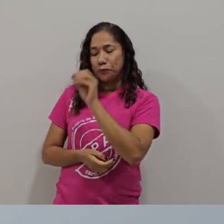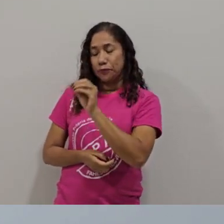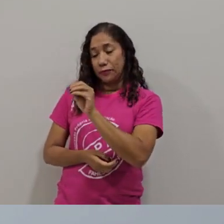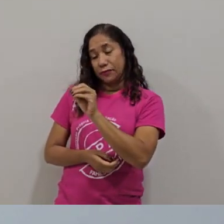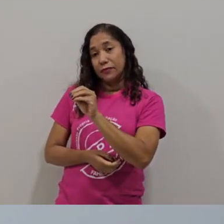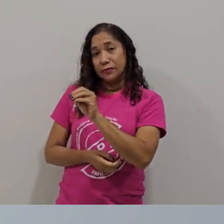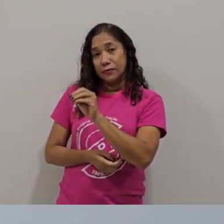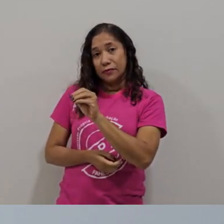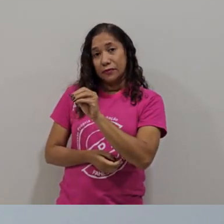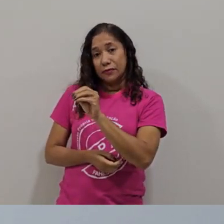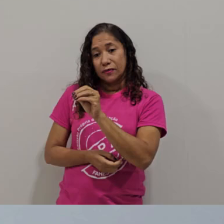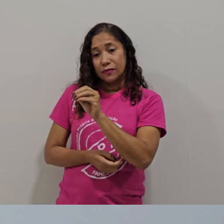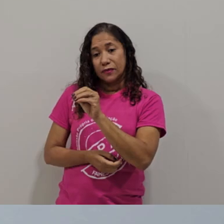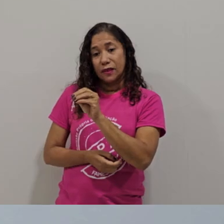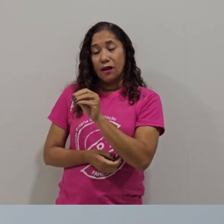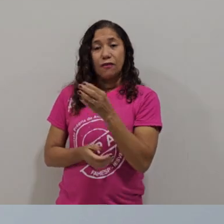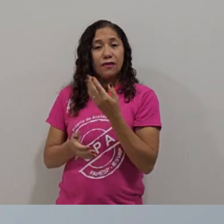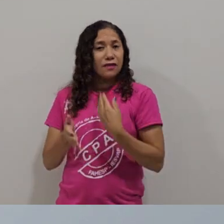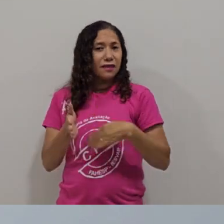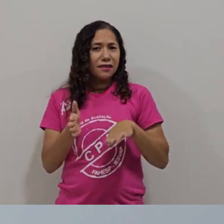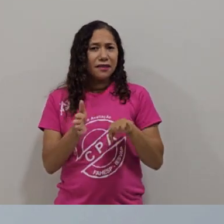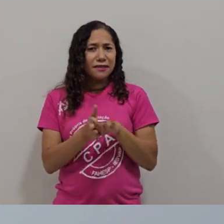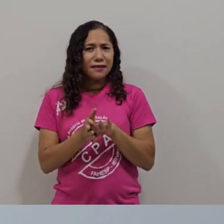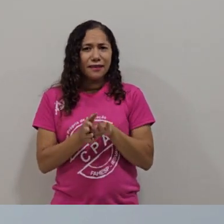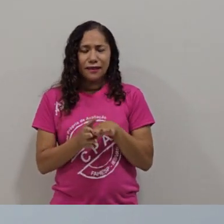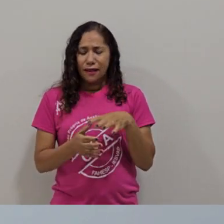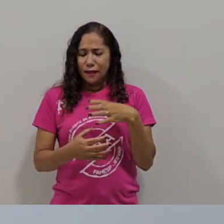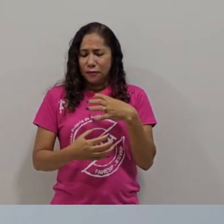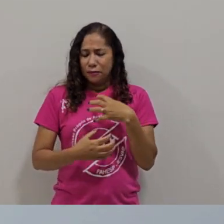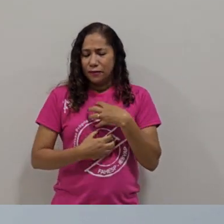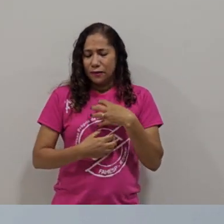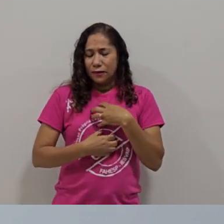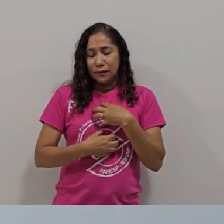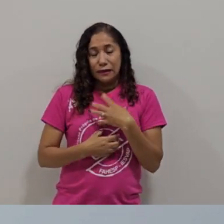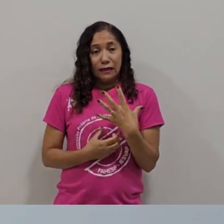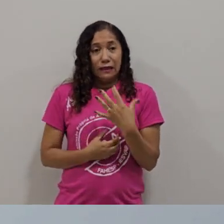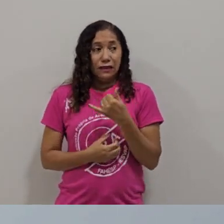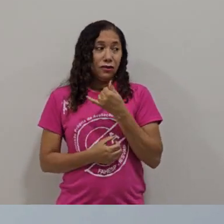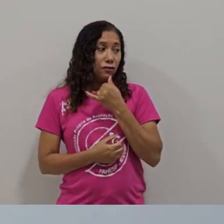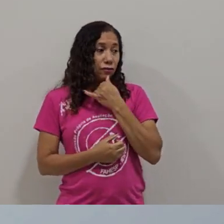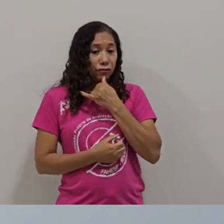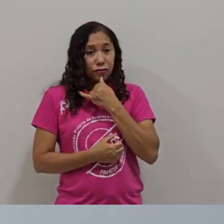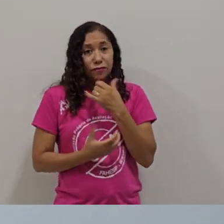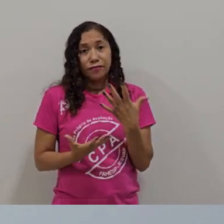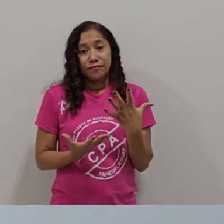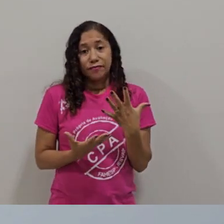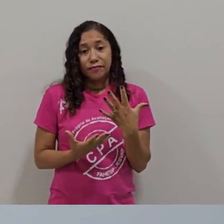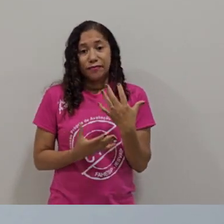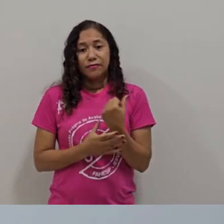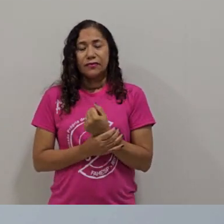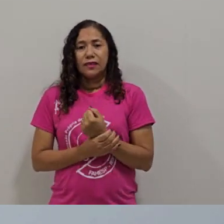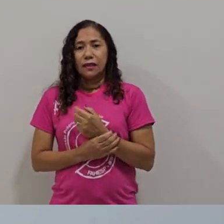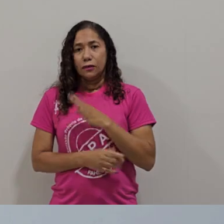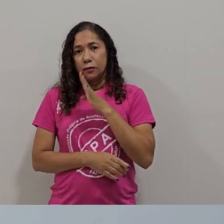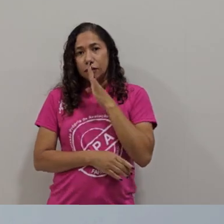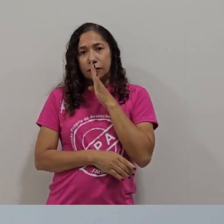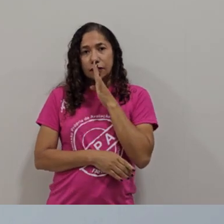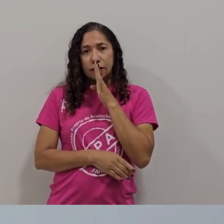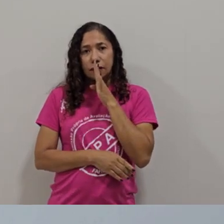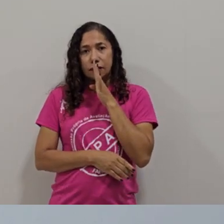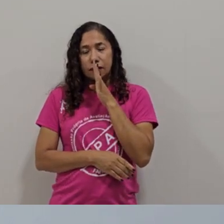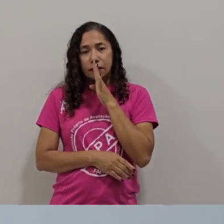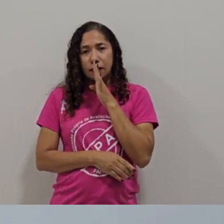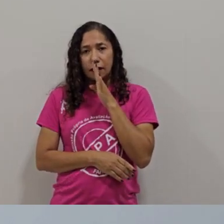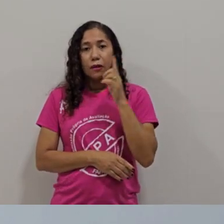Pô, é muito desgastante. E muitas vezes você já chega muito fragilizado na delegacia, por exemplo. Quantas pessoas são forçadamente silenciadas por